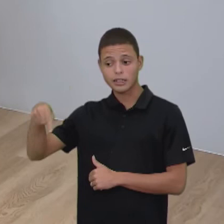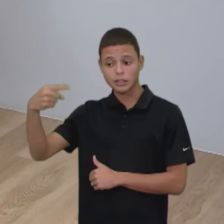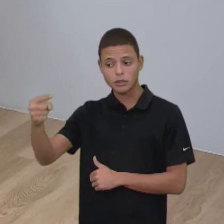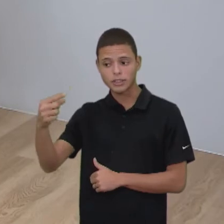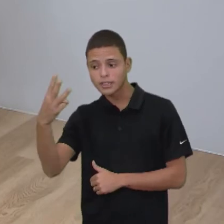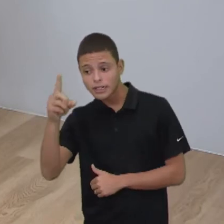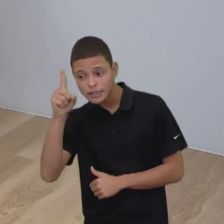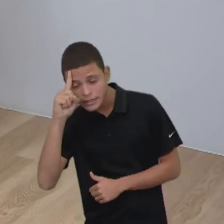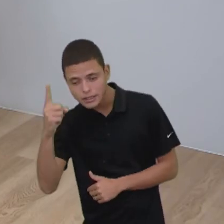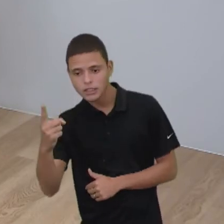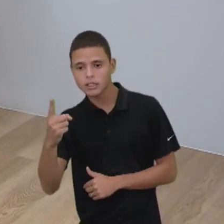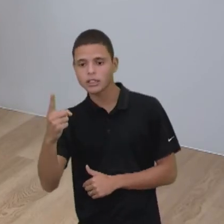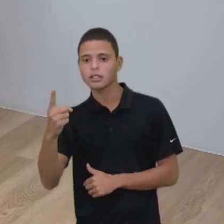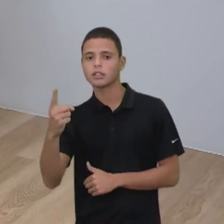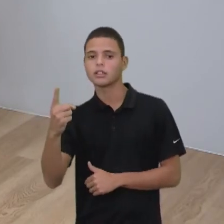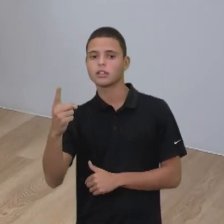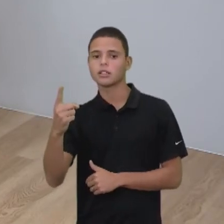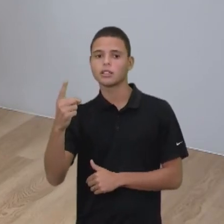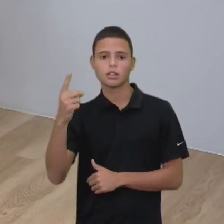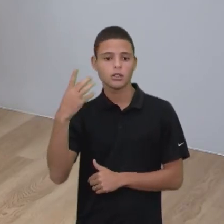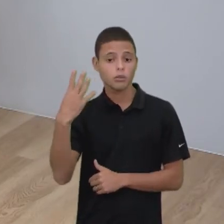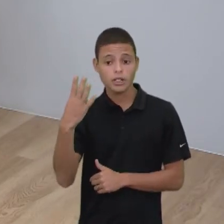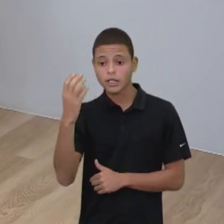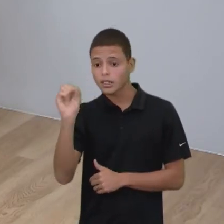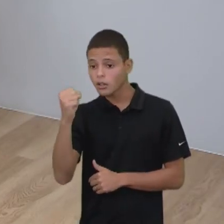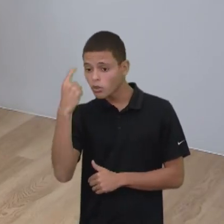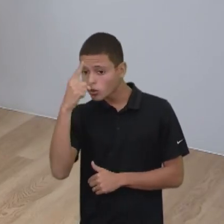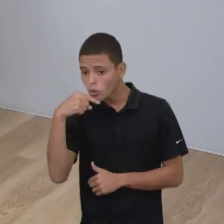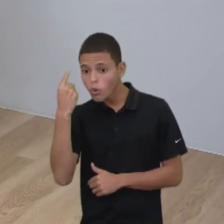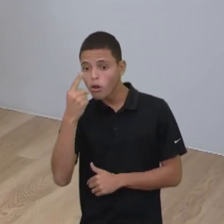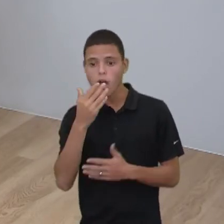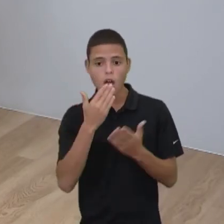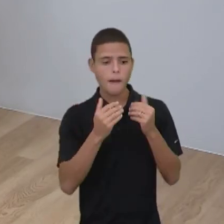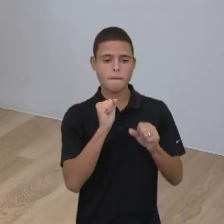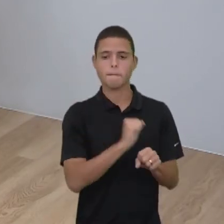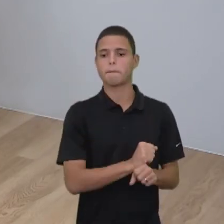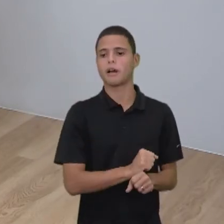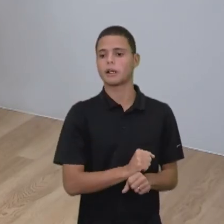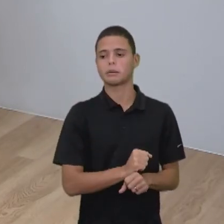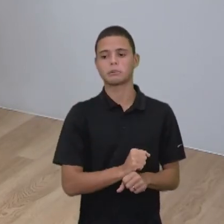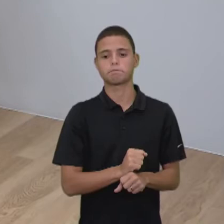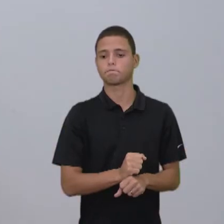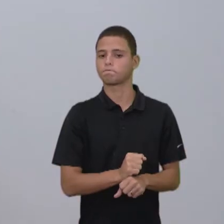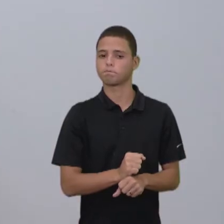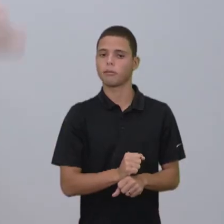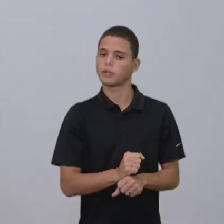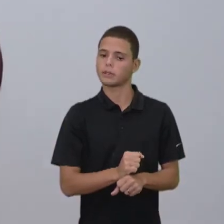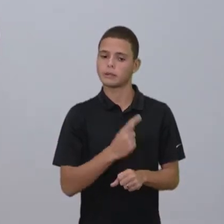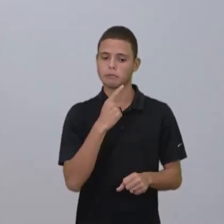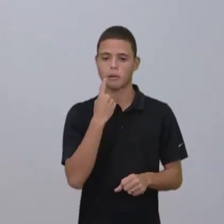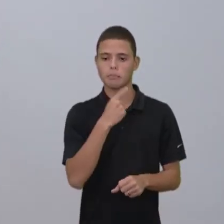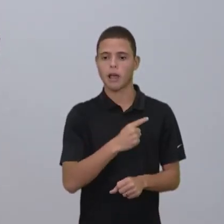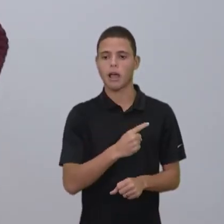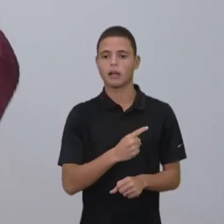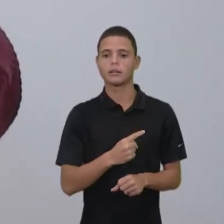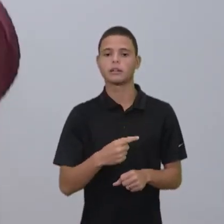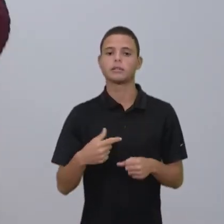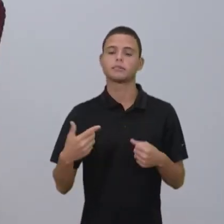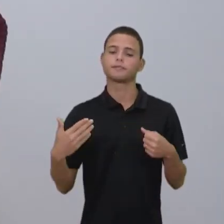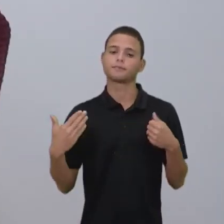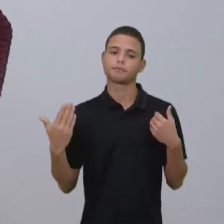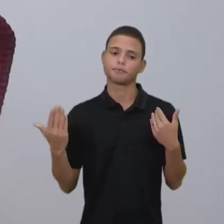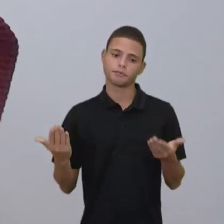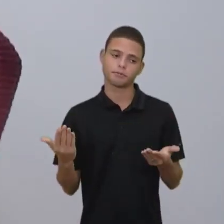dias, ele vai passar 48, 72 horas sem comer para compensar. E isso, para desencadear